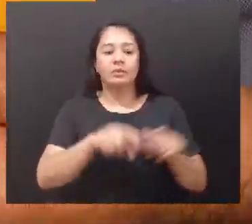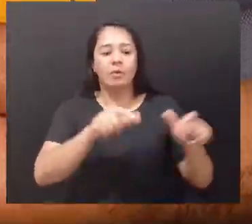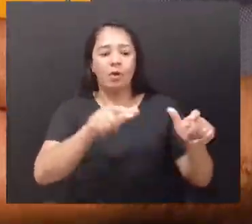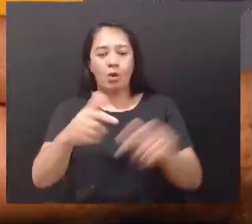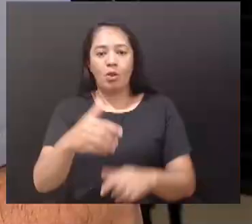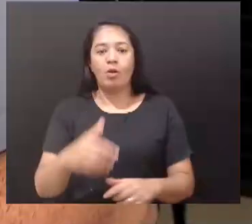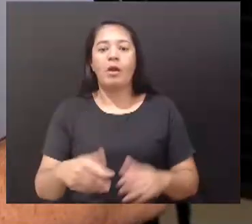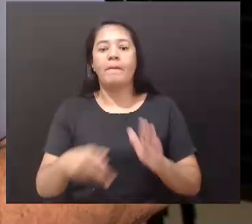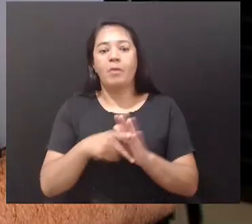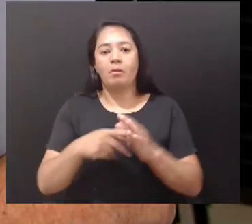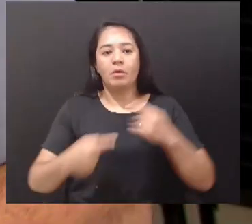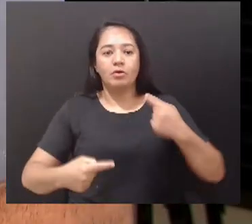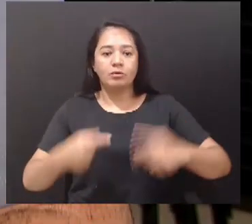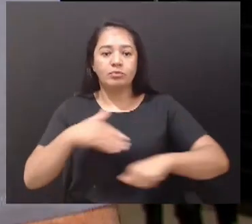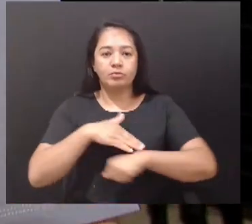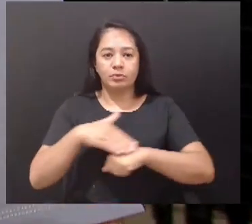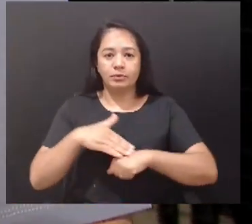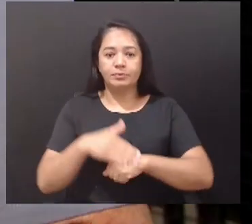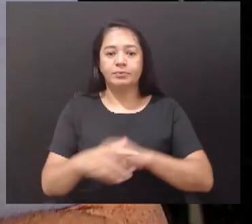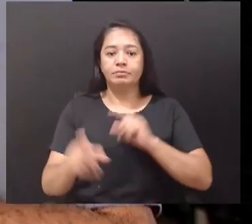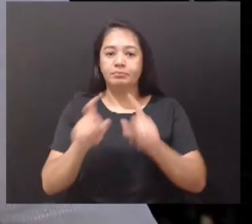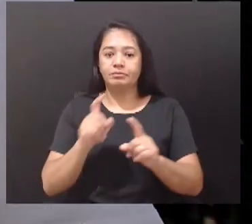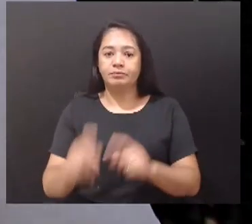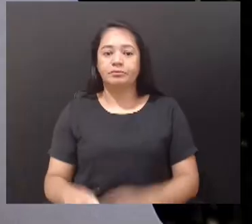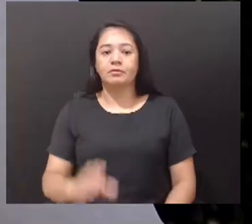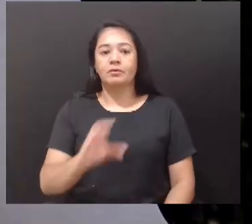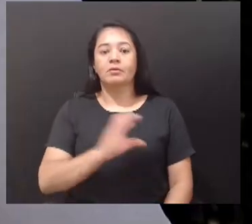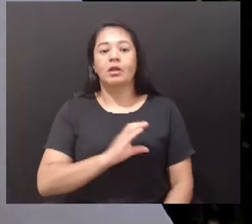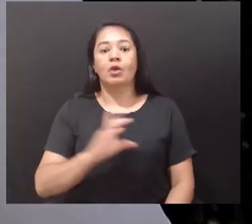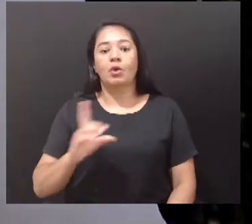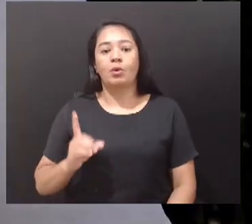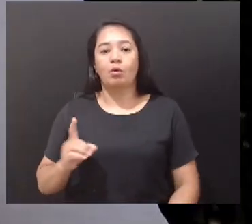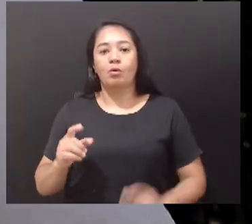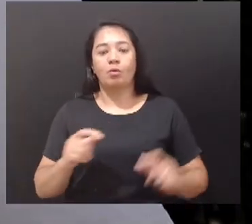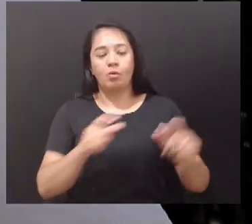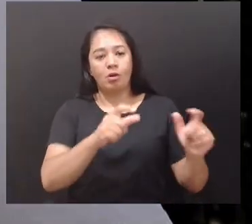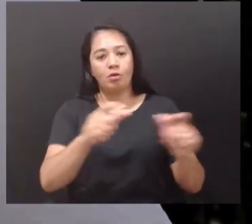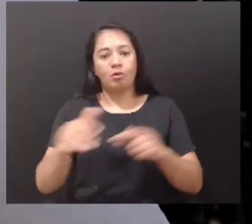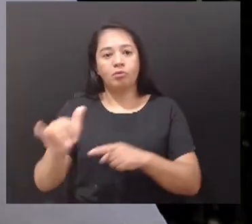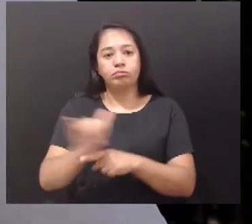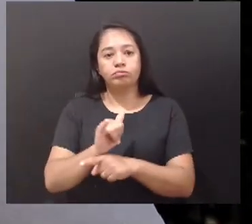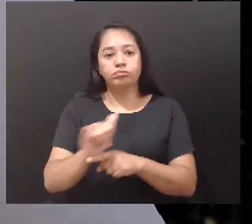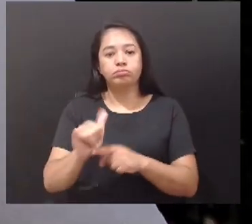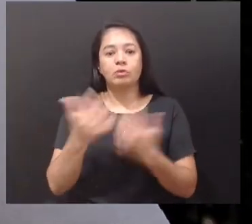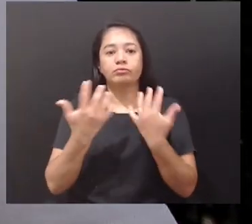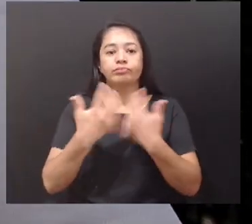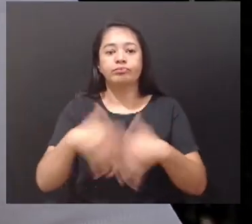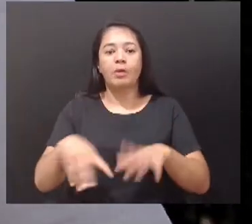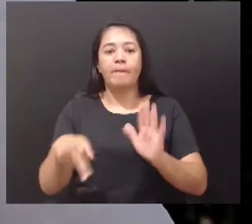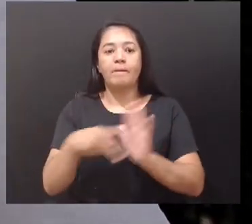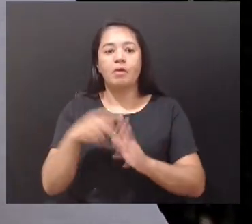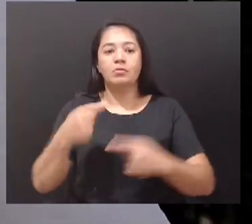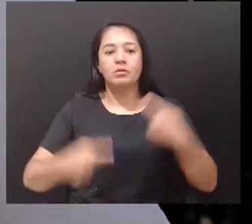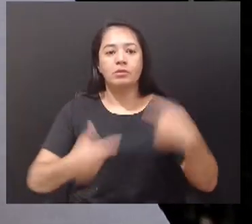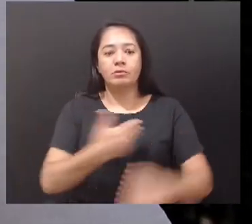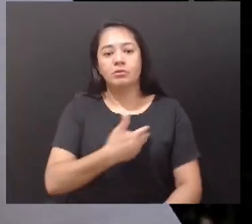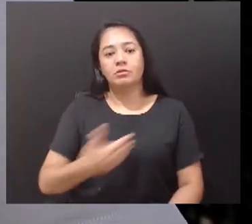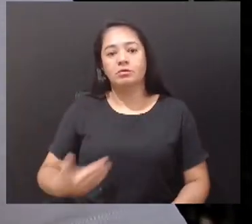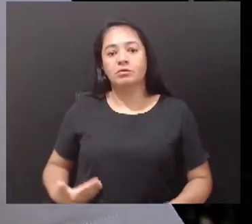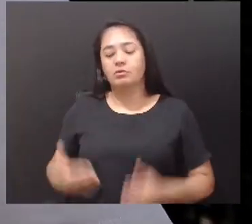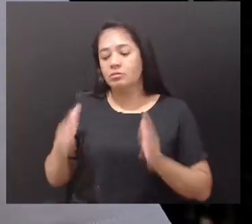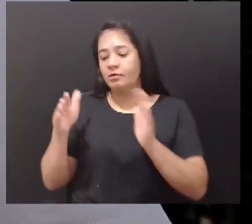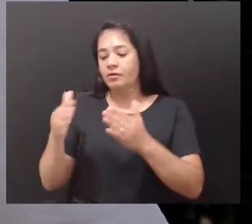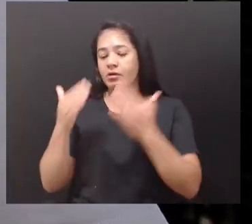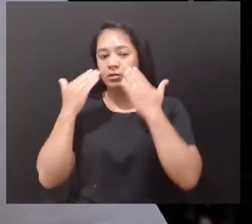e reuniões. A coordenadoria é um espaço de articulação das políticas públicas voltadas para o enfrentamento